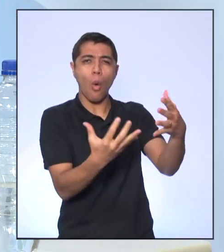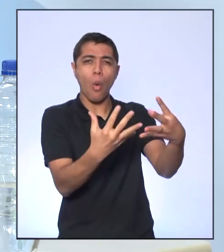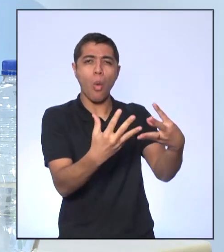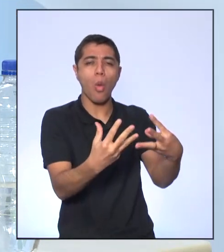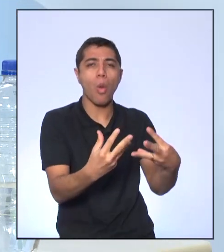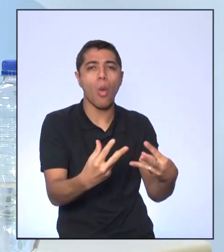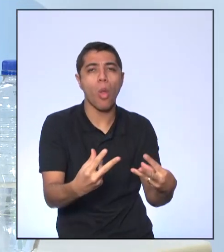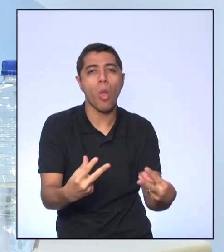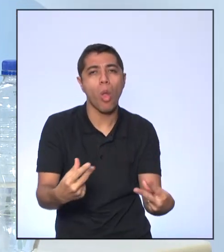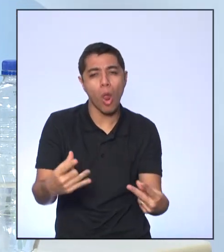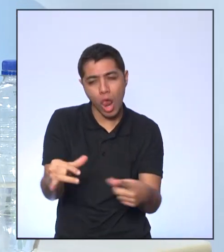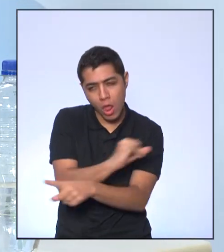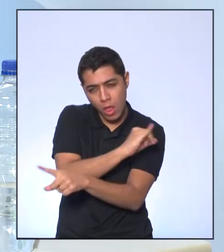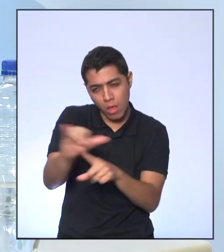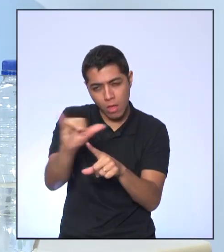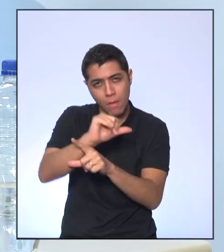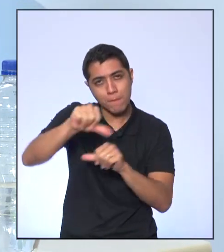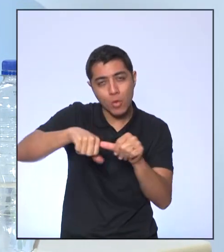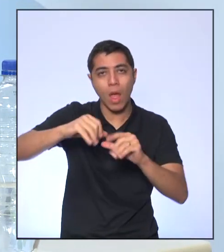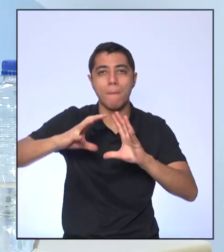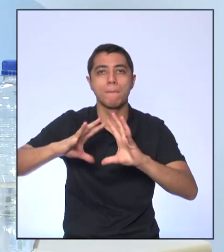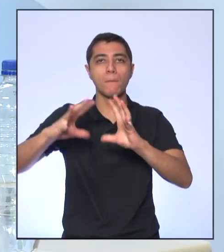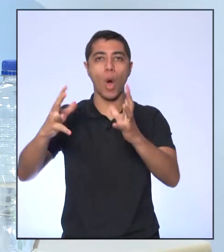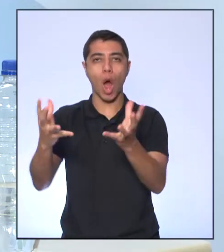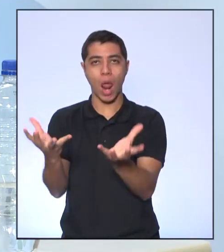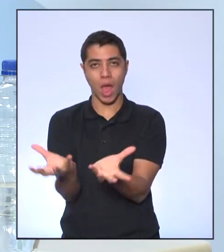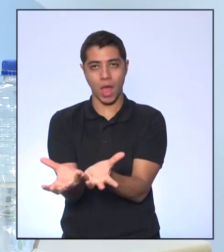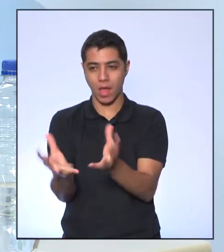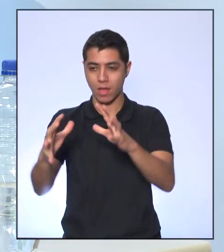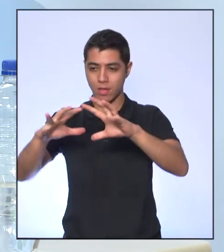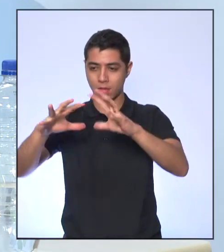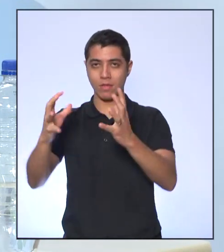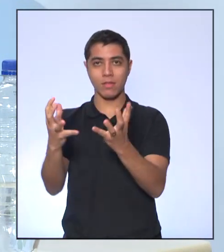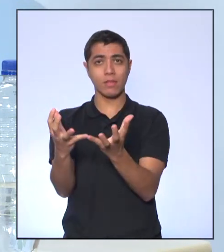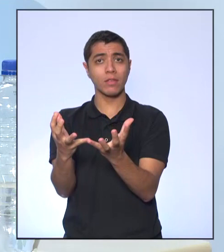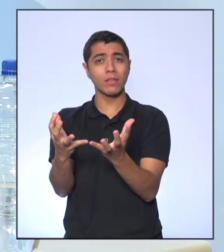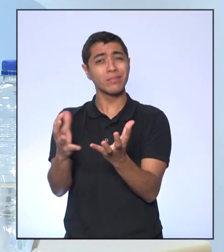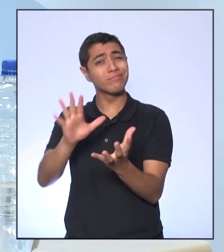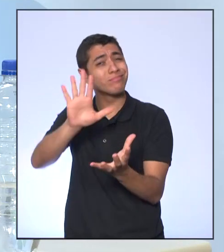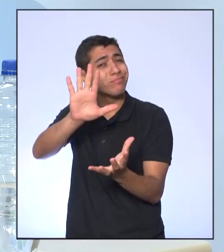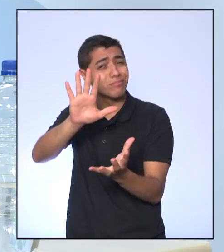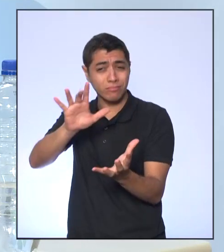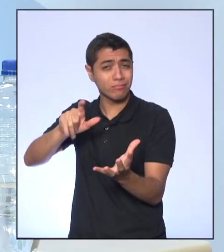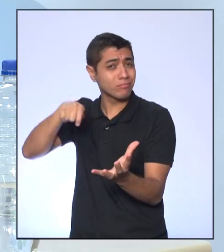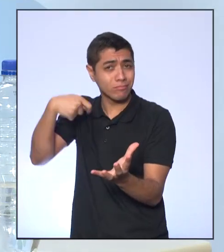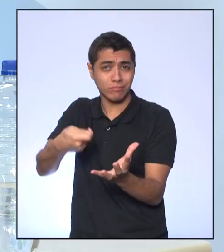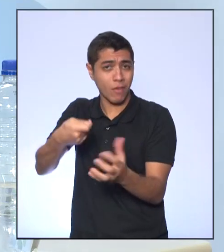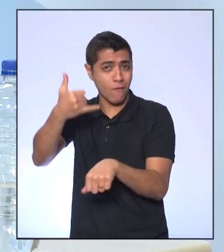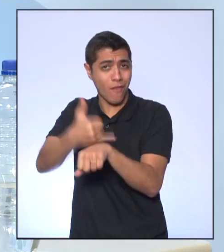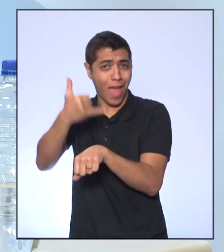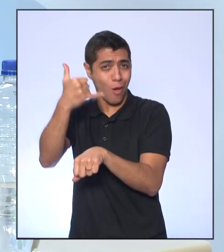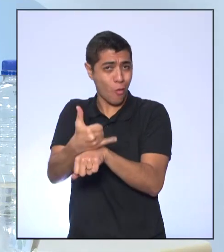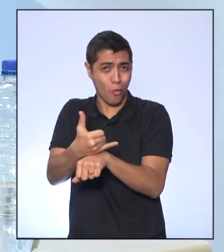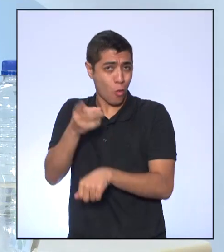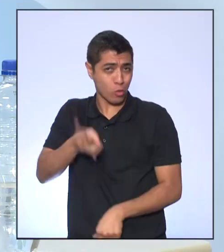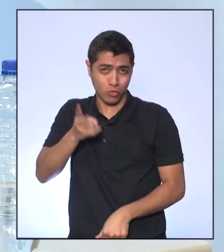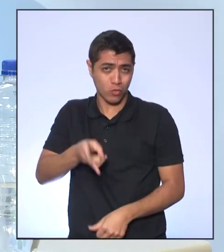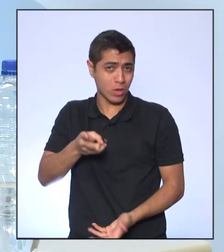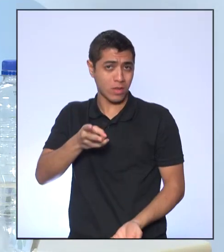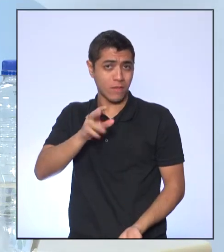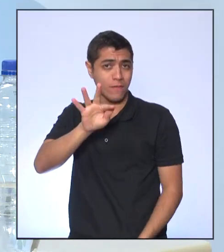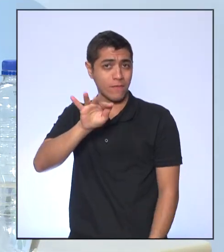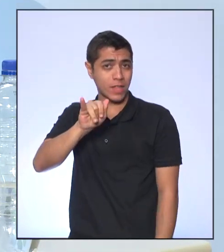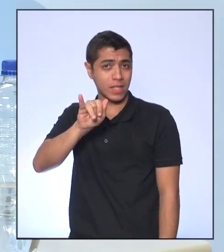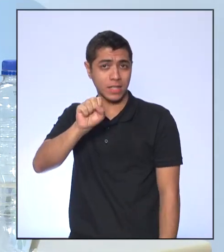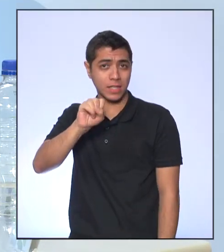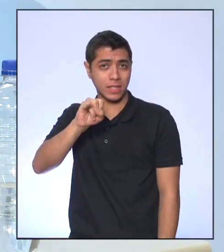agora eu continuo com ferro. Então, essa minha transformação é uma transformação física. Agora, ali, pintar o cabelo, né? Por isso que a gente